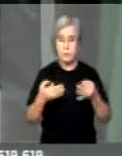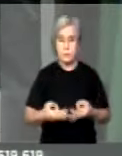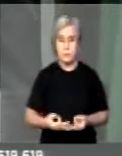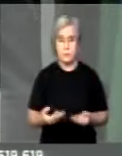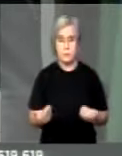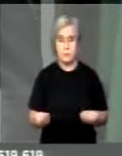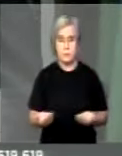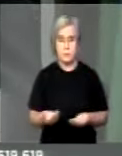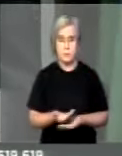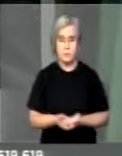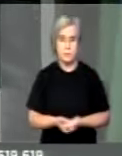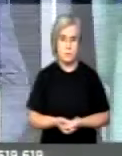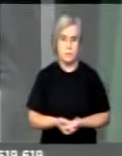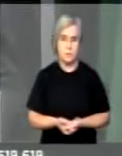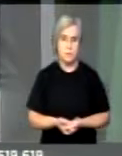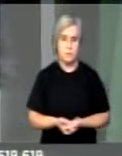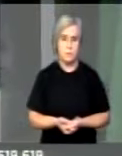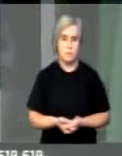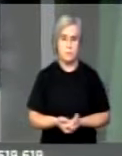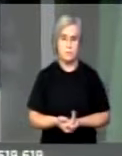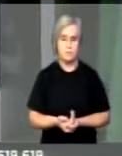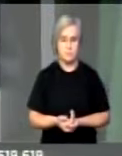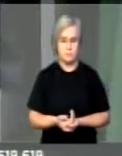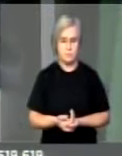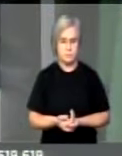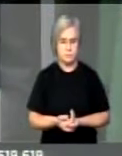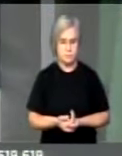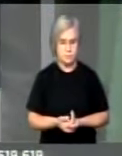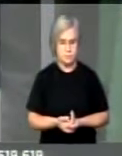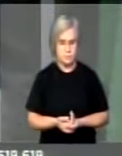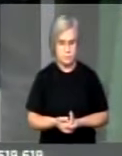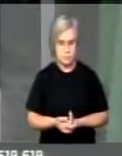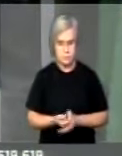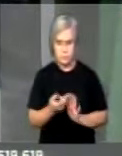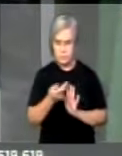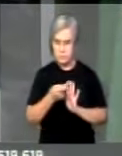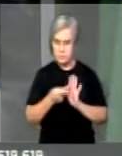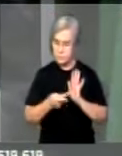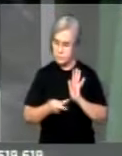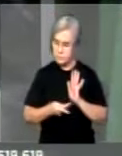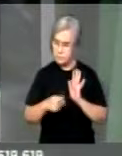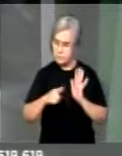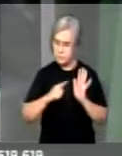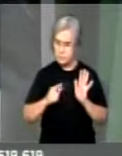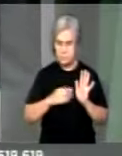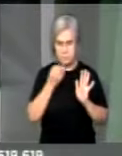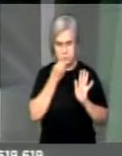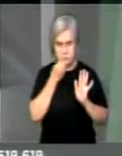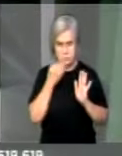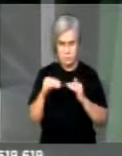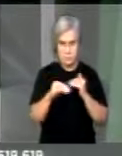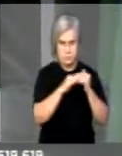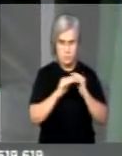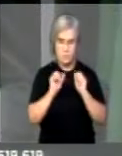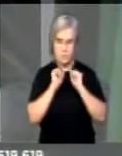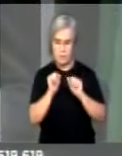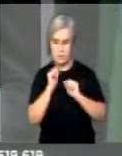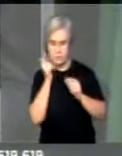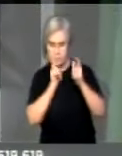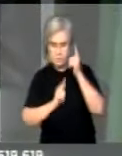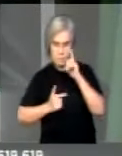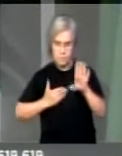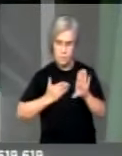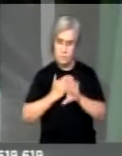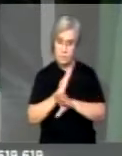um bom diálogo, o projeto tem que estar com um bom contentamento entre os pares para que possa ser aprovado. E